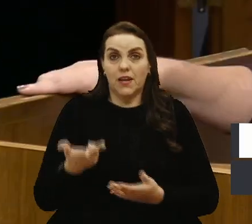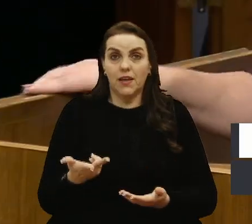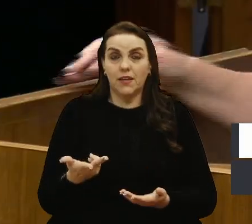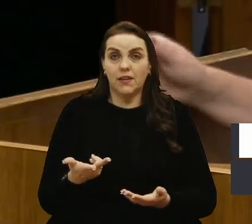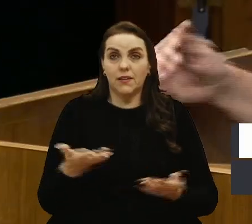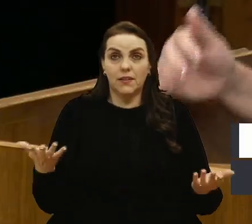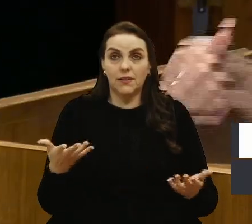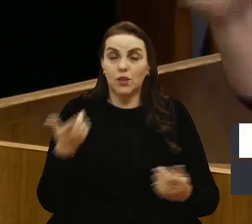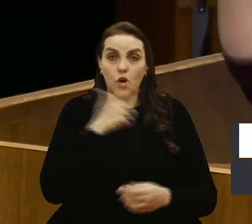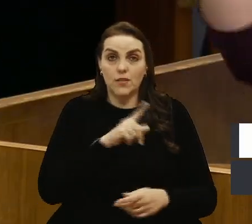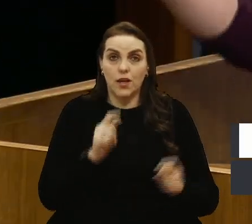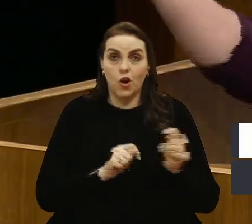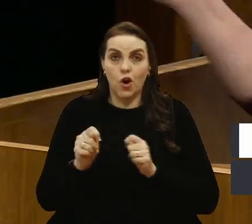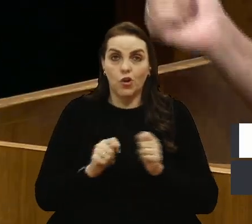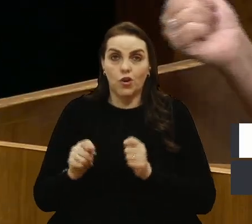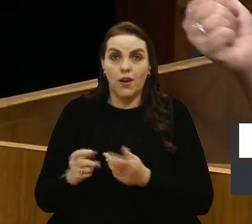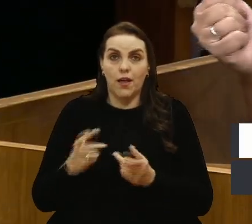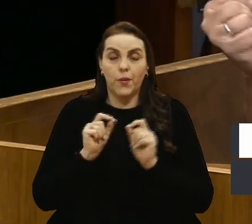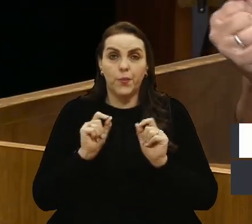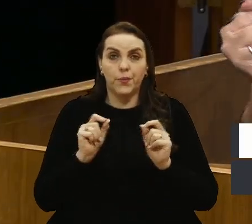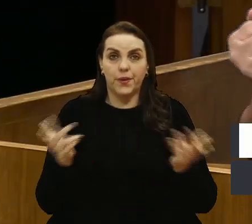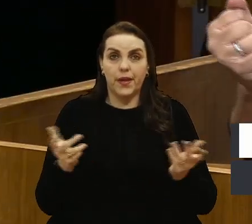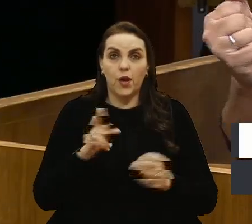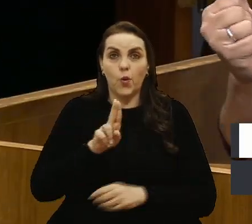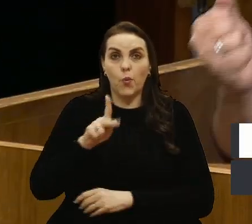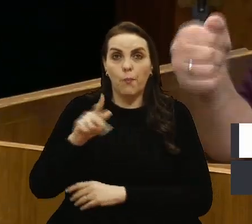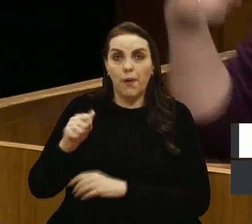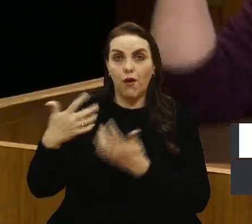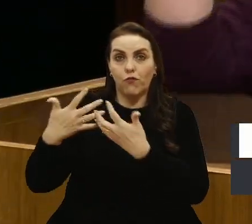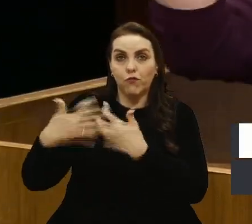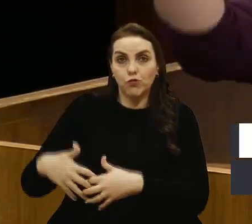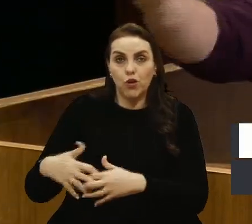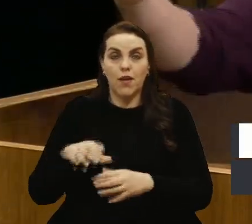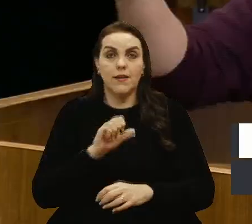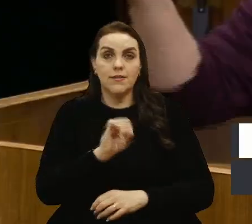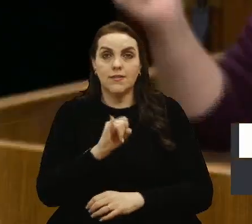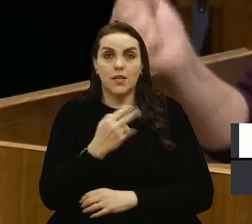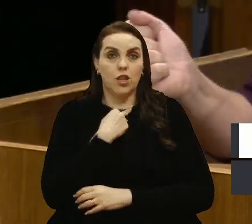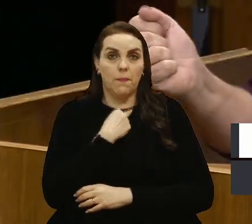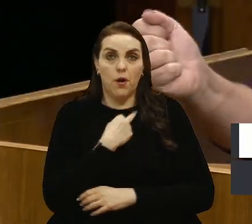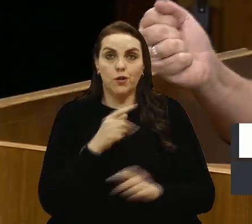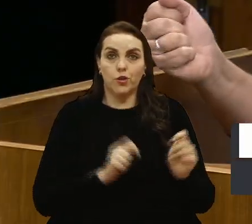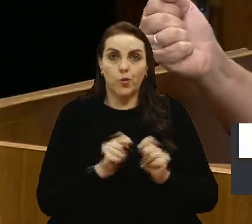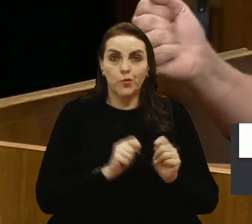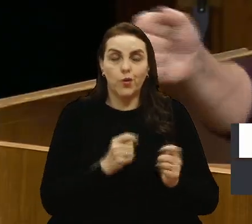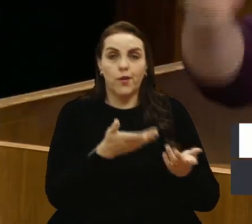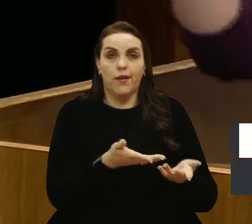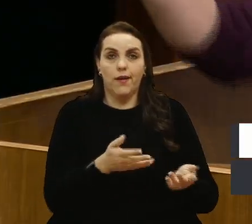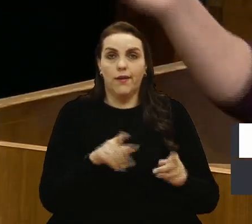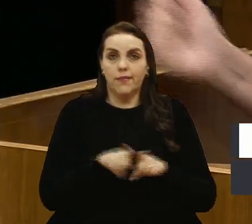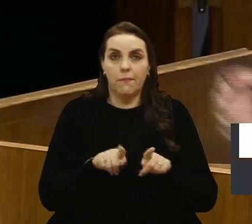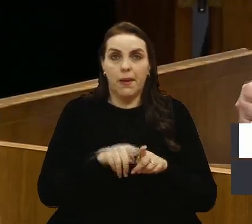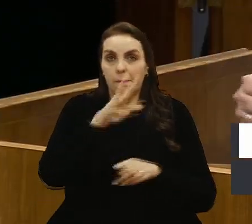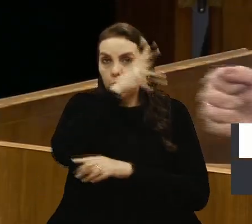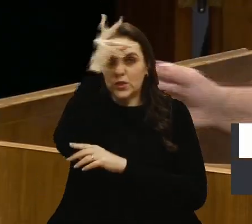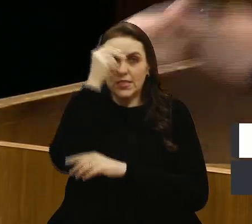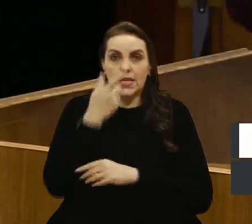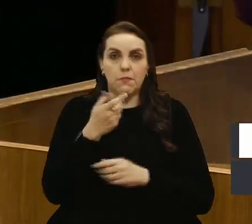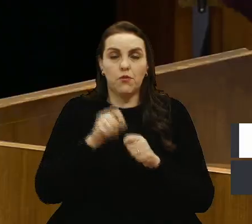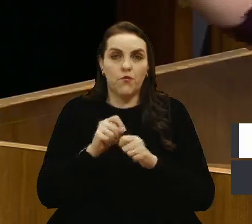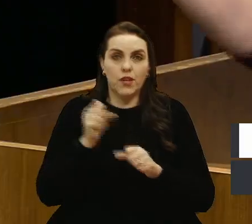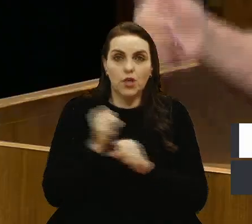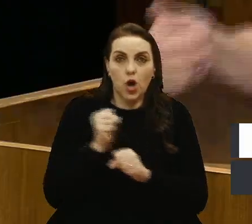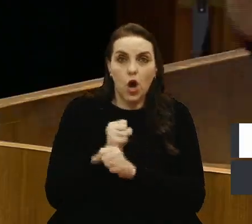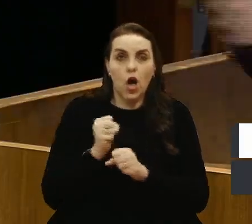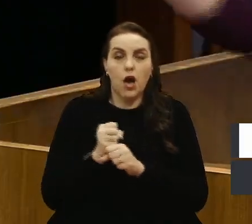pode controlar a questão das UPAs, do funcionamento, se a gente não pode controlar a questão do município de não fazer as obras,